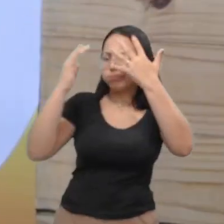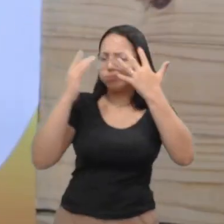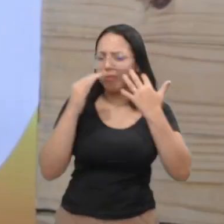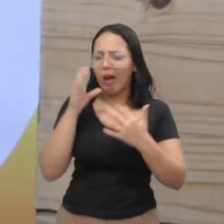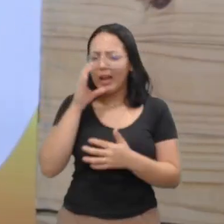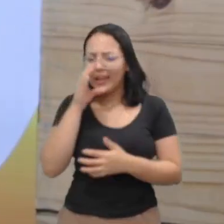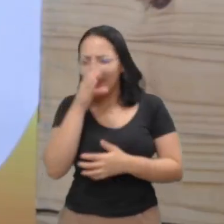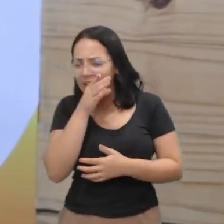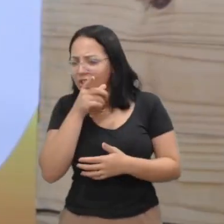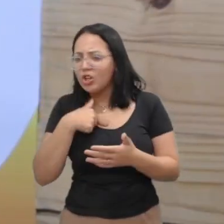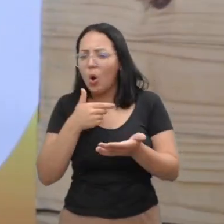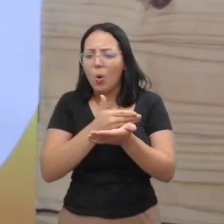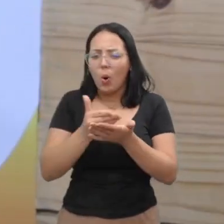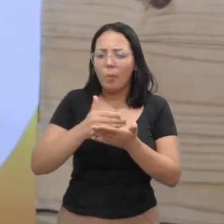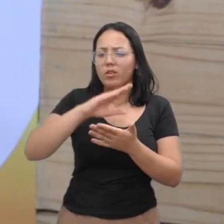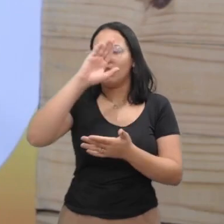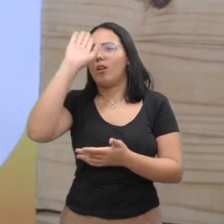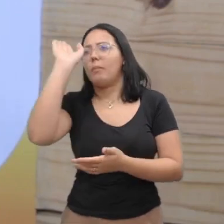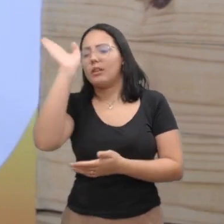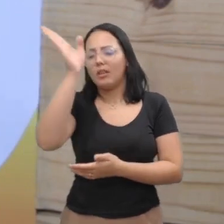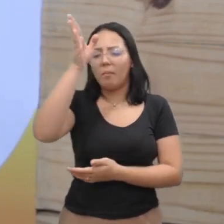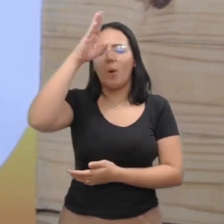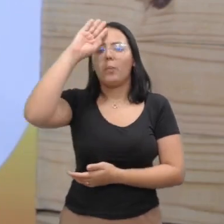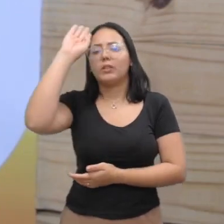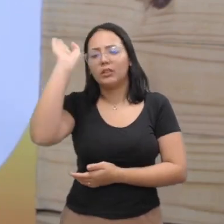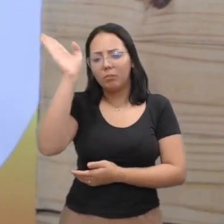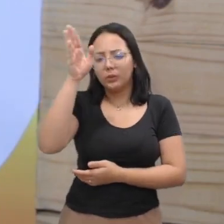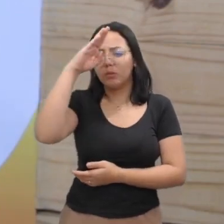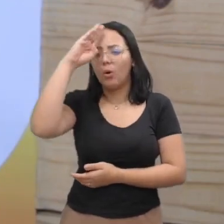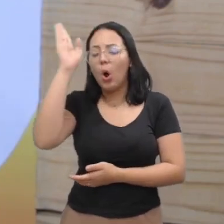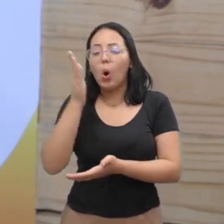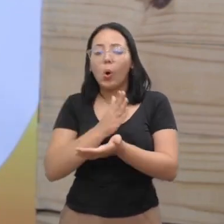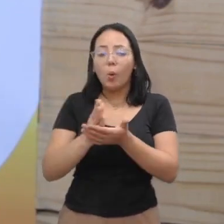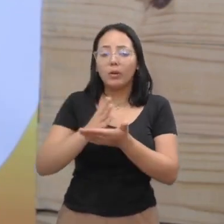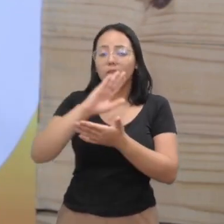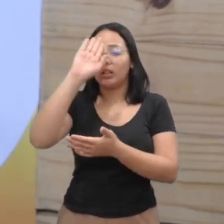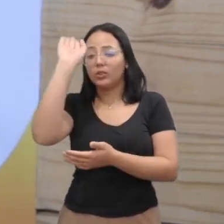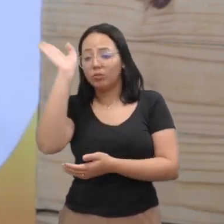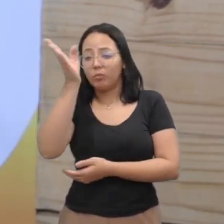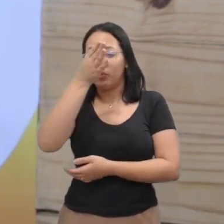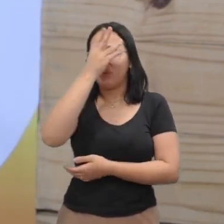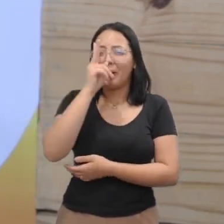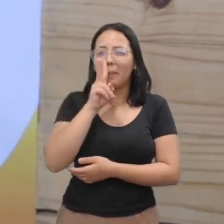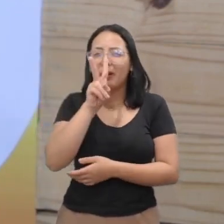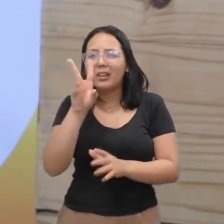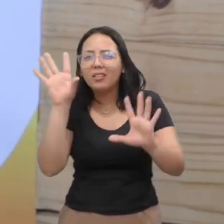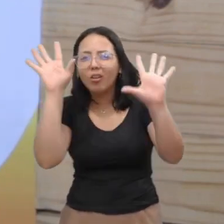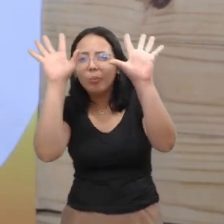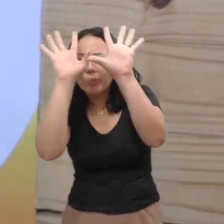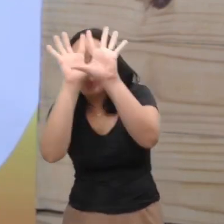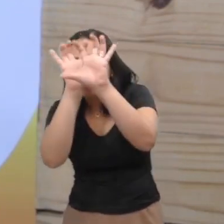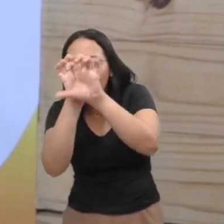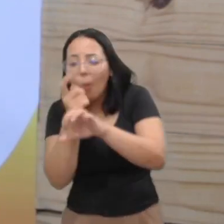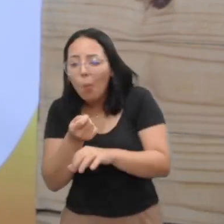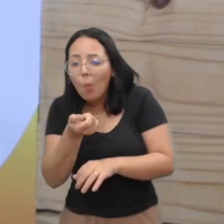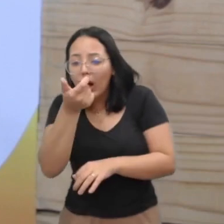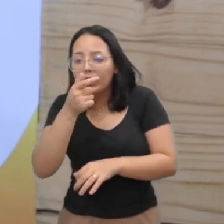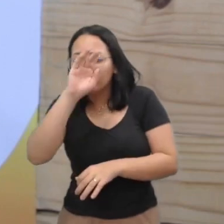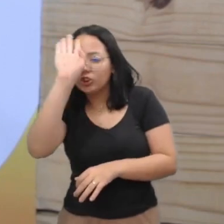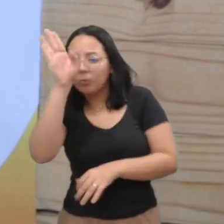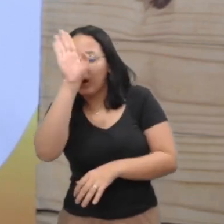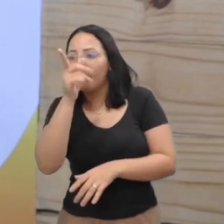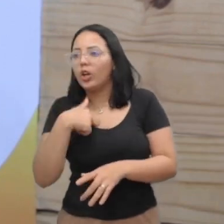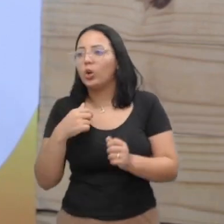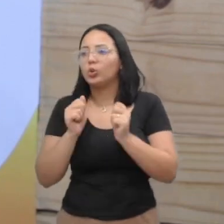eu comecei a passar mal. E nesse momento eu comecei a passar mal, comecei a ver a vista escurecendo, quase que eu desmaiava, estava com meu